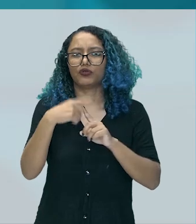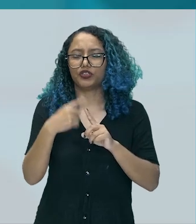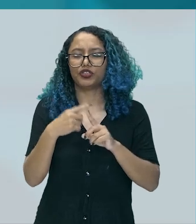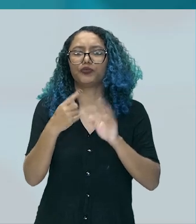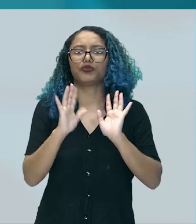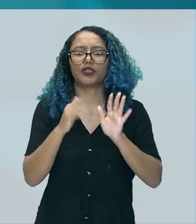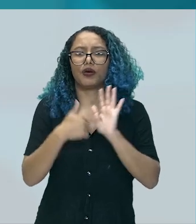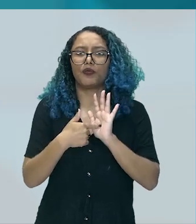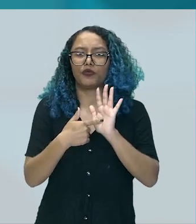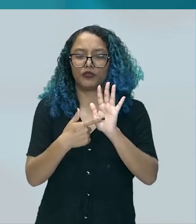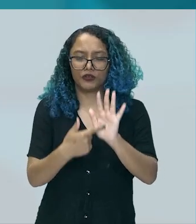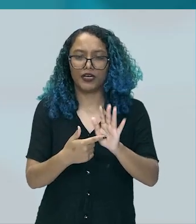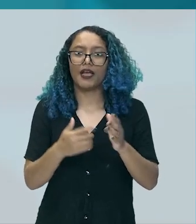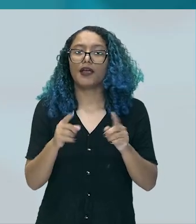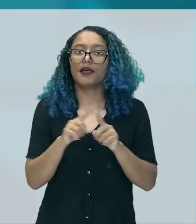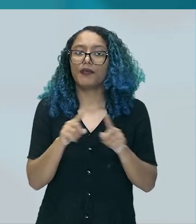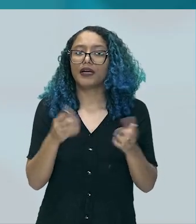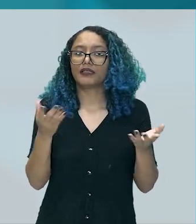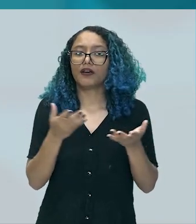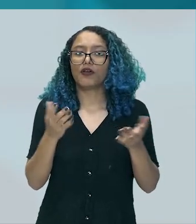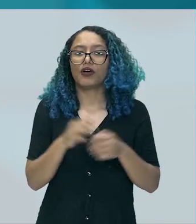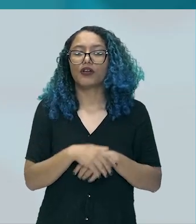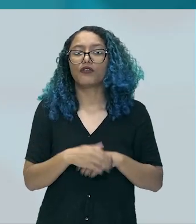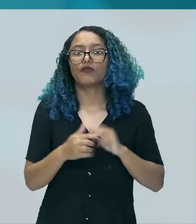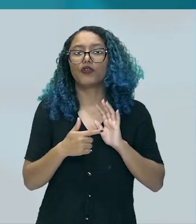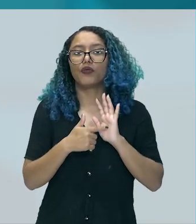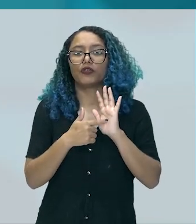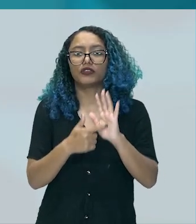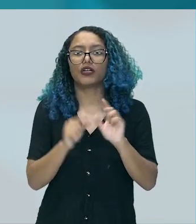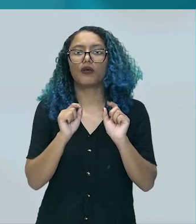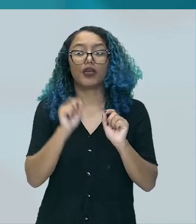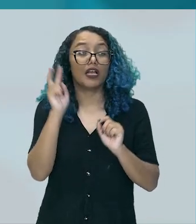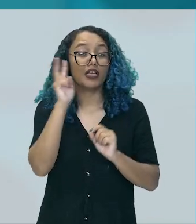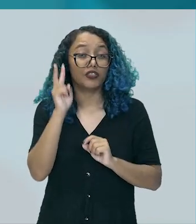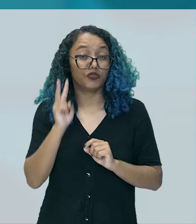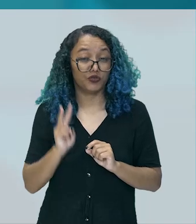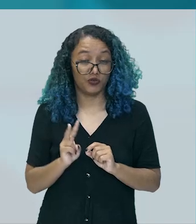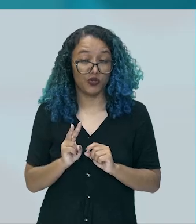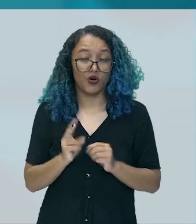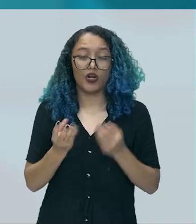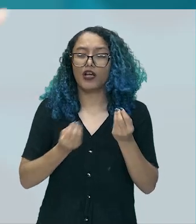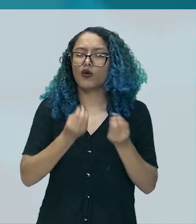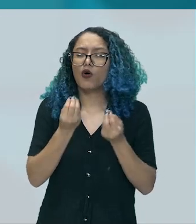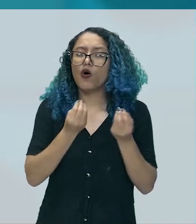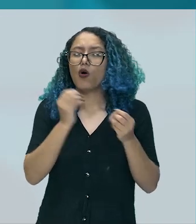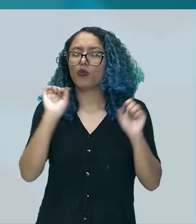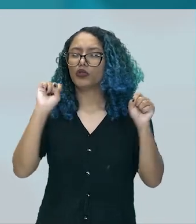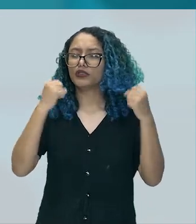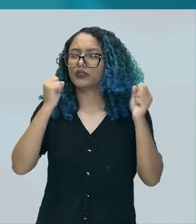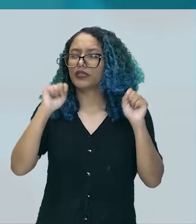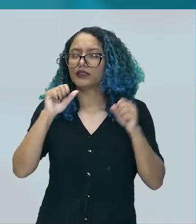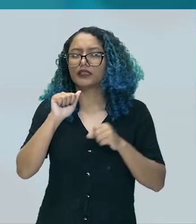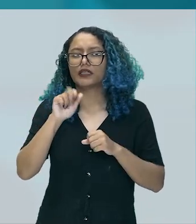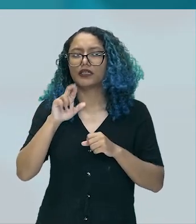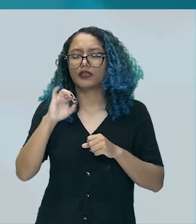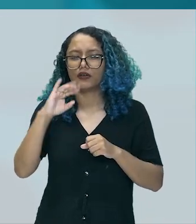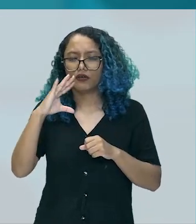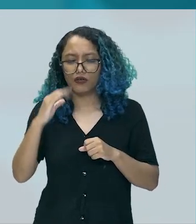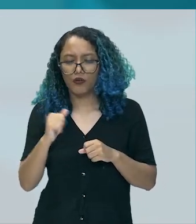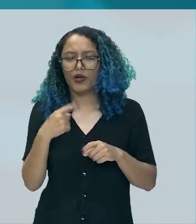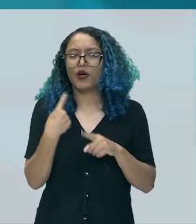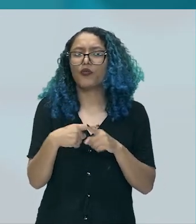mais forte, tá? Então, olha só, o termo aeróbico significa com oxigênio e está relacionado com